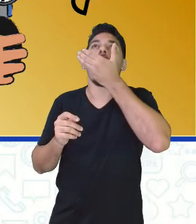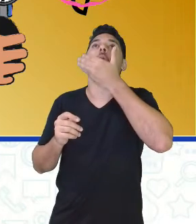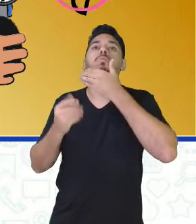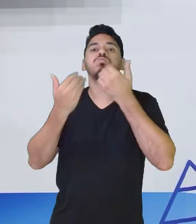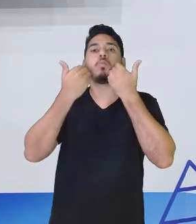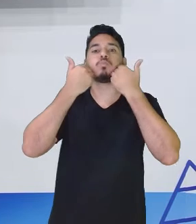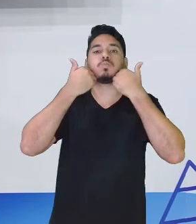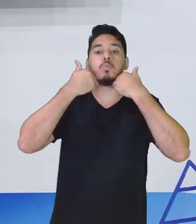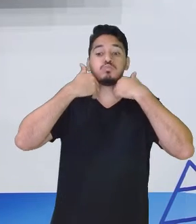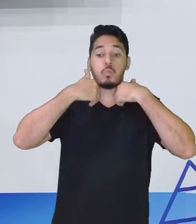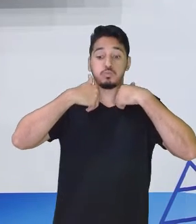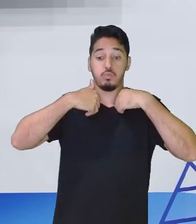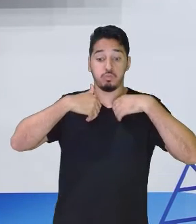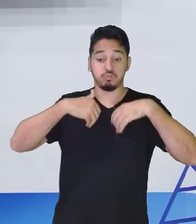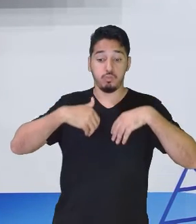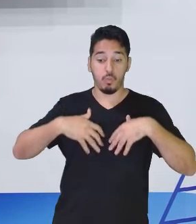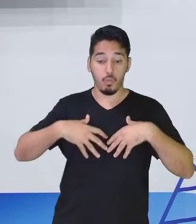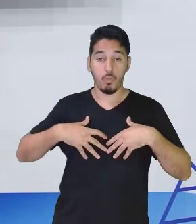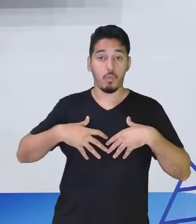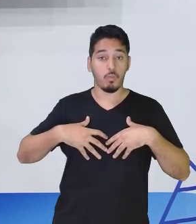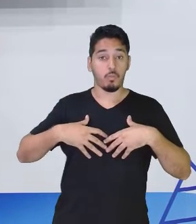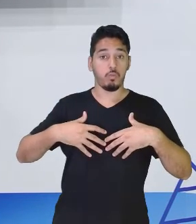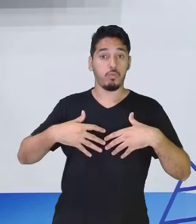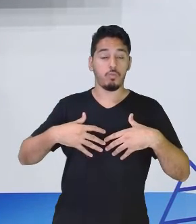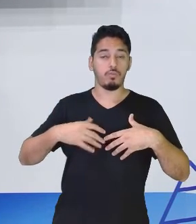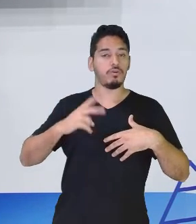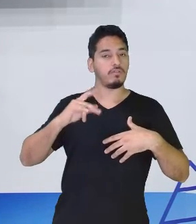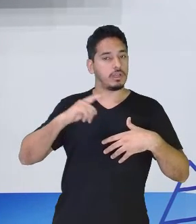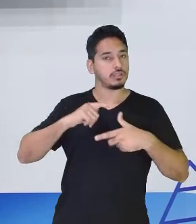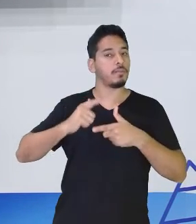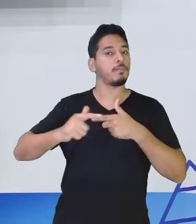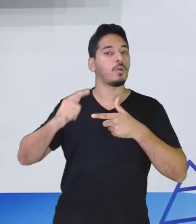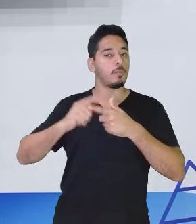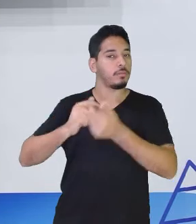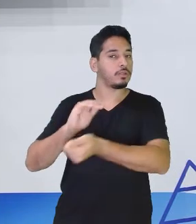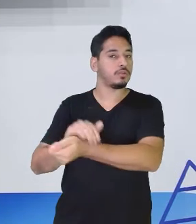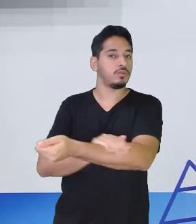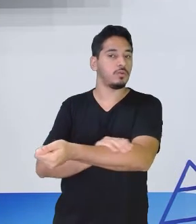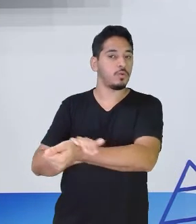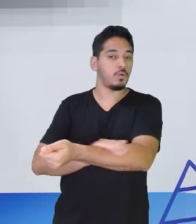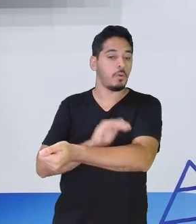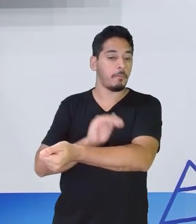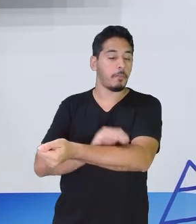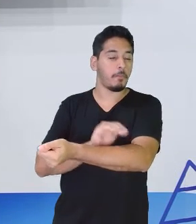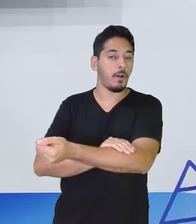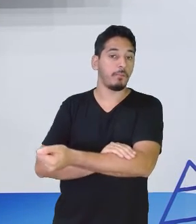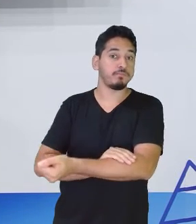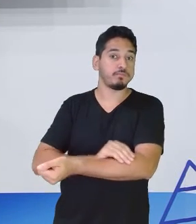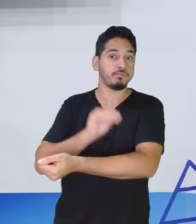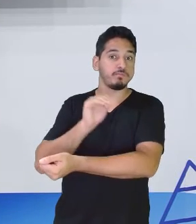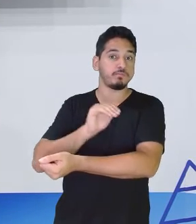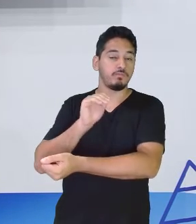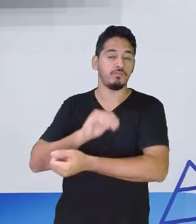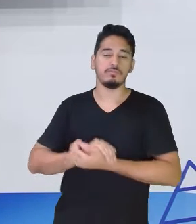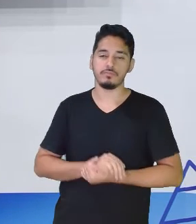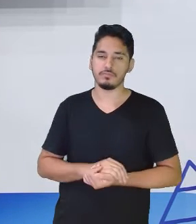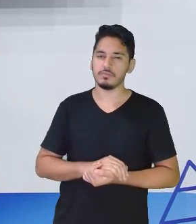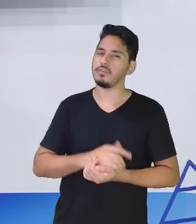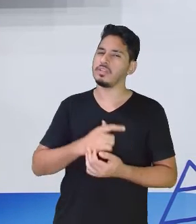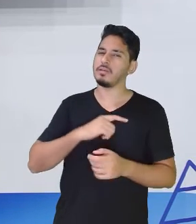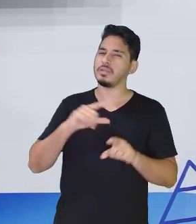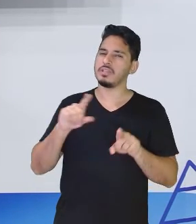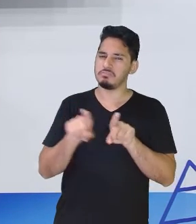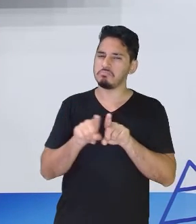dizer assim, em grandes quantidades. E também para as pessoas que já têm, né, a questão aí de um distúrbio desse